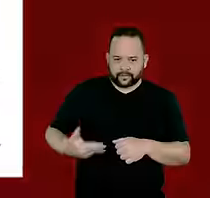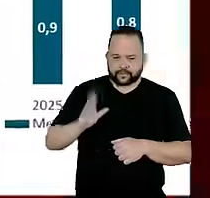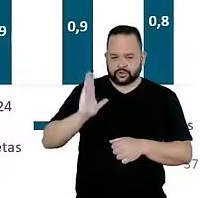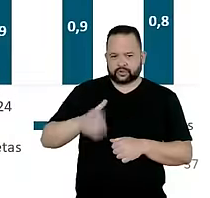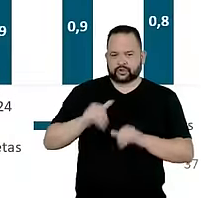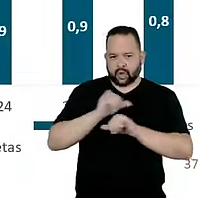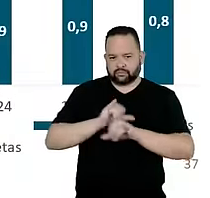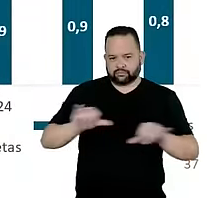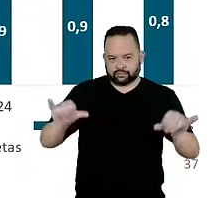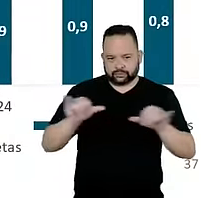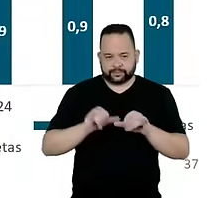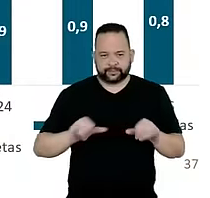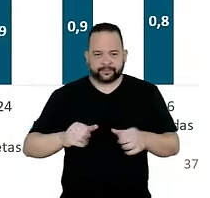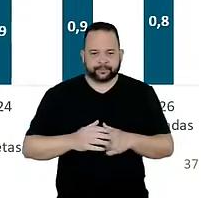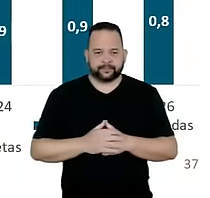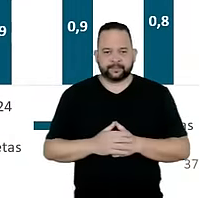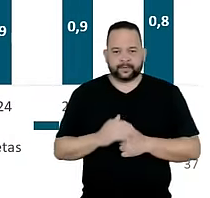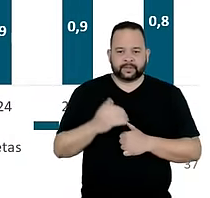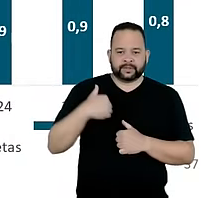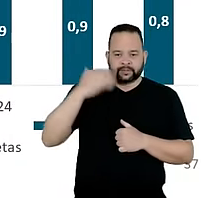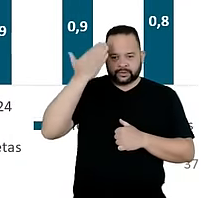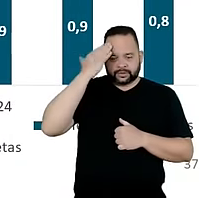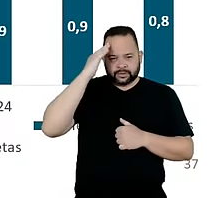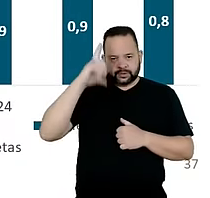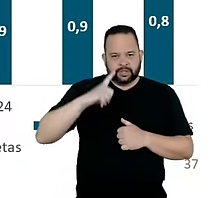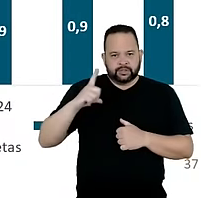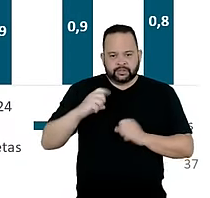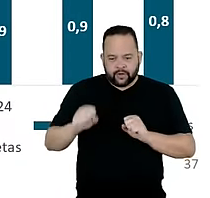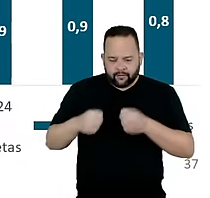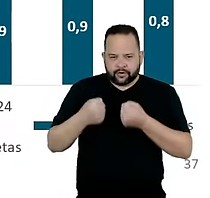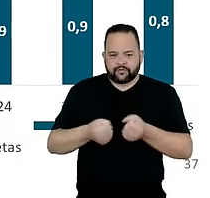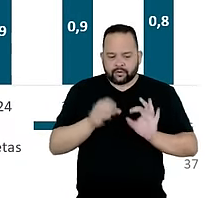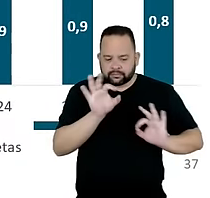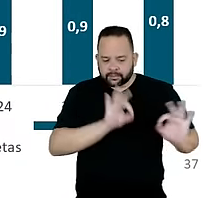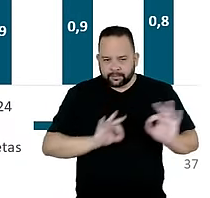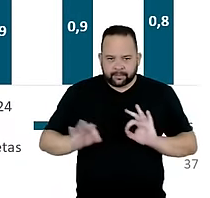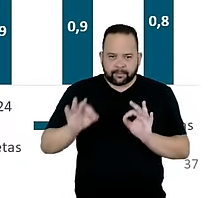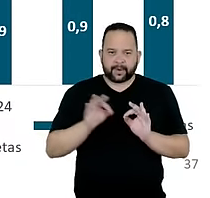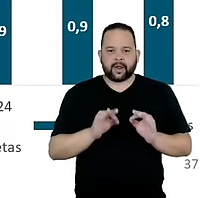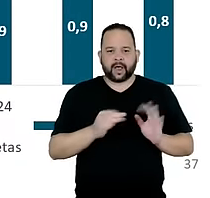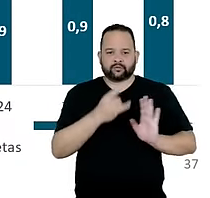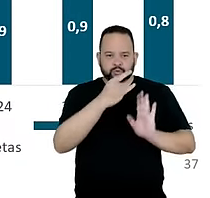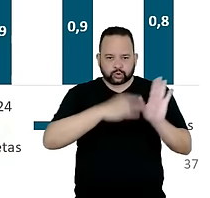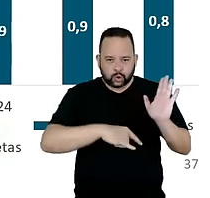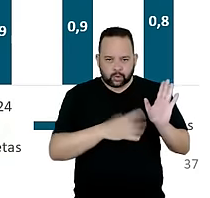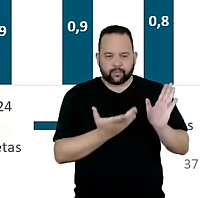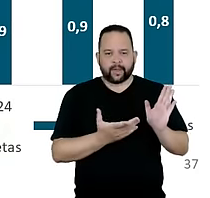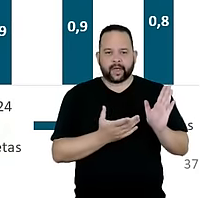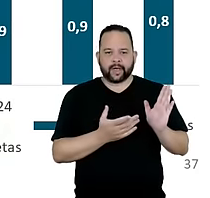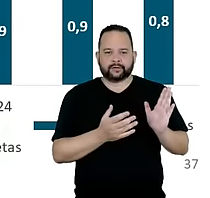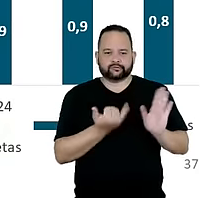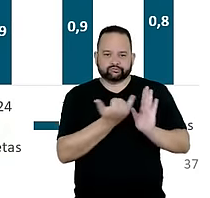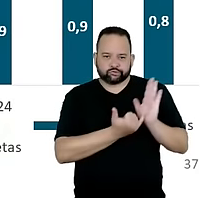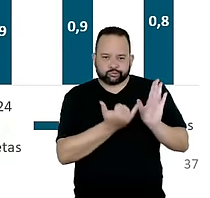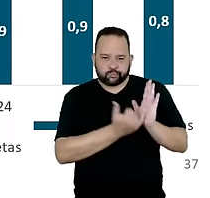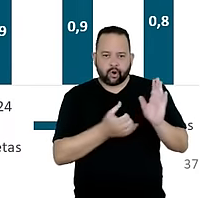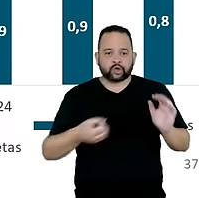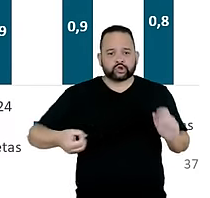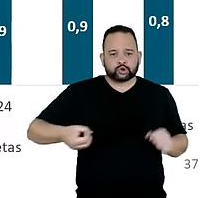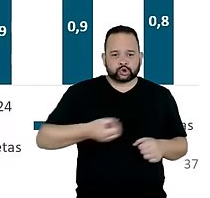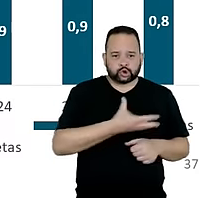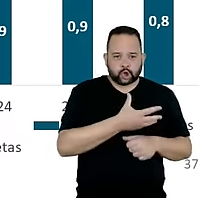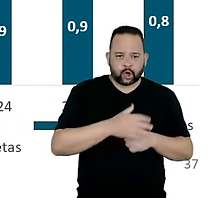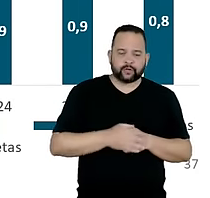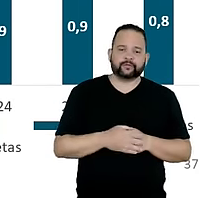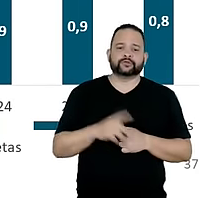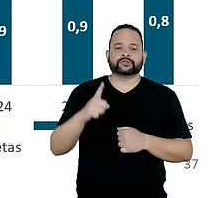entende que teve um esforço muito grande para construir né o arcabo fiscal e que no arcabo fiscal já tem previsões né de punições ou